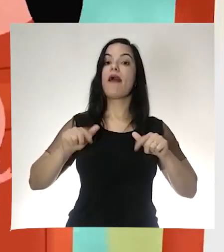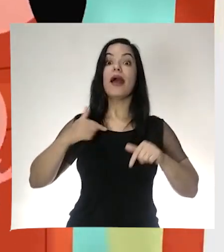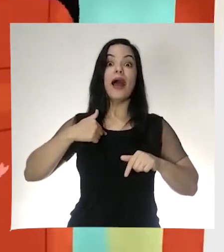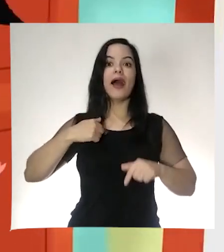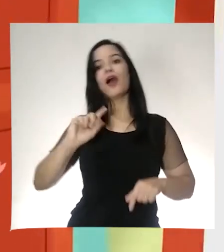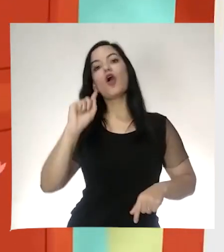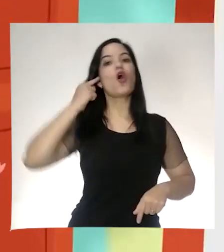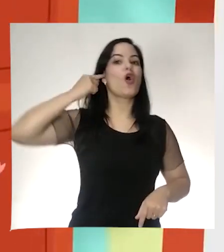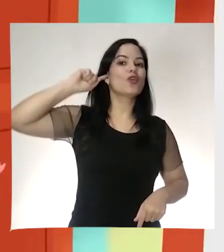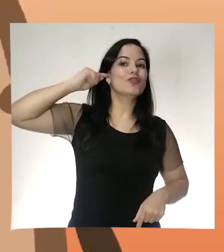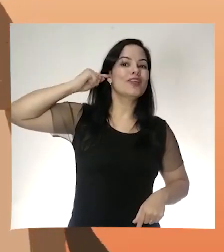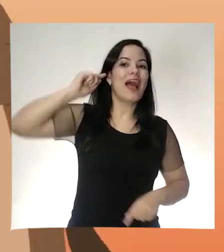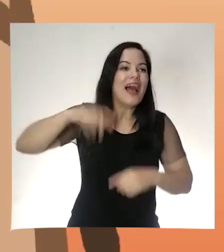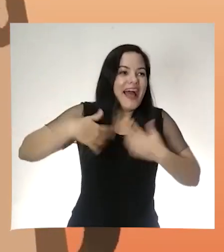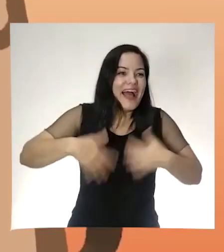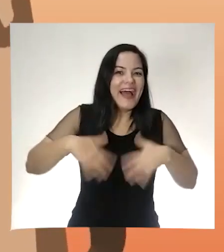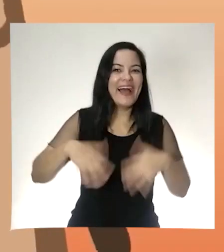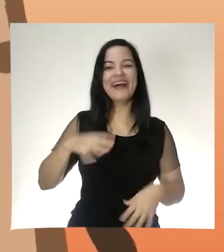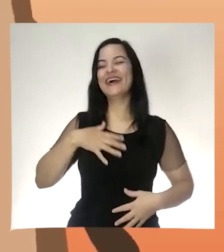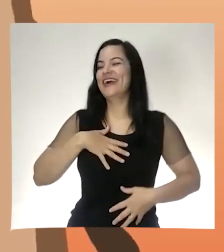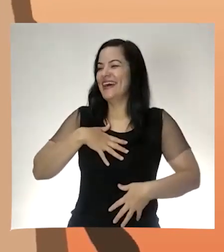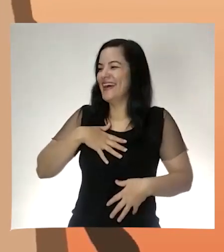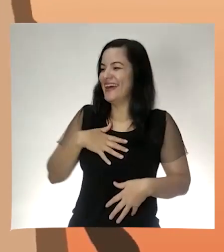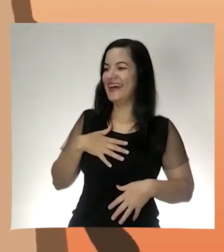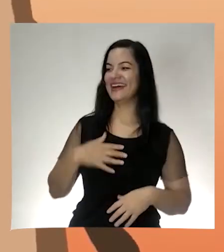era um cotonete.